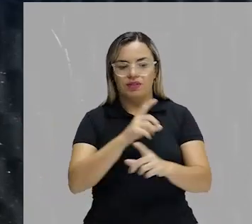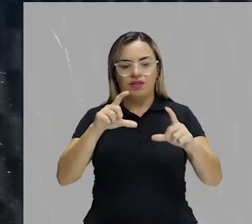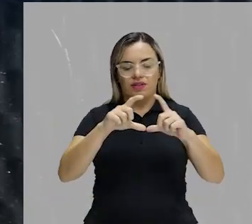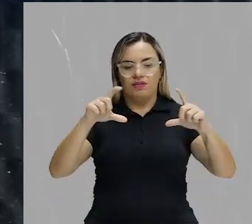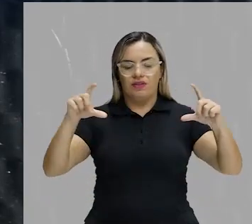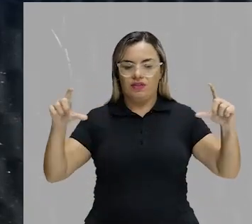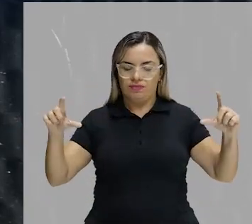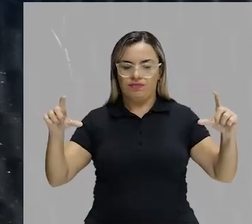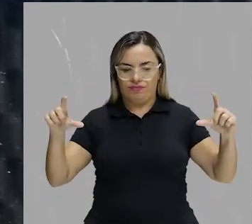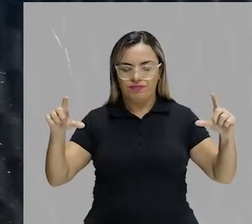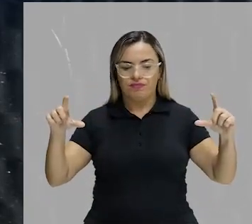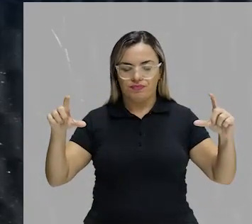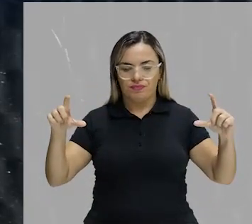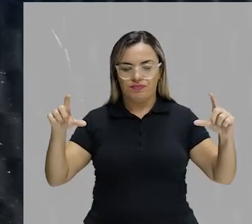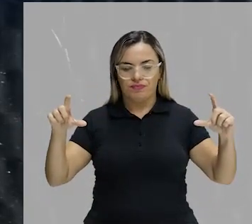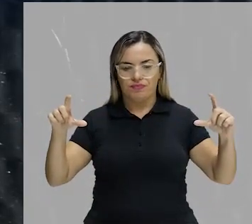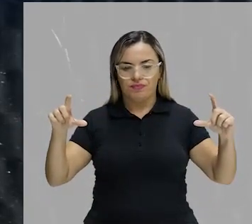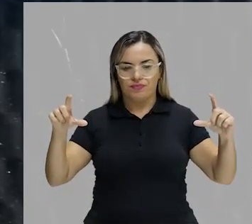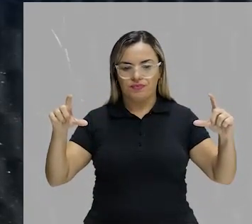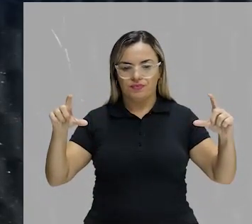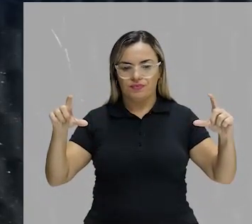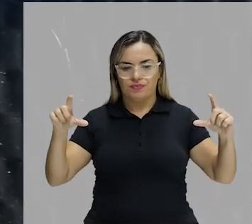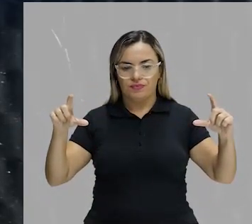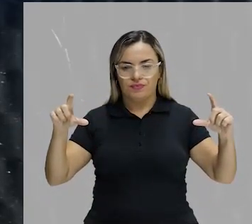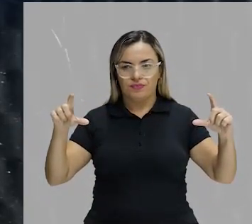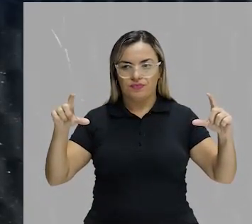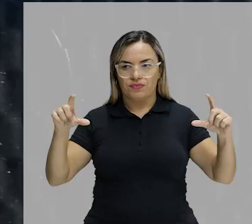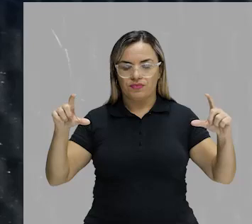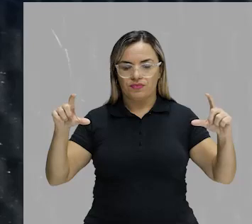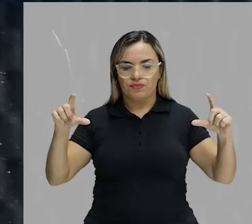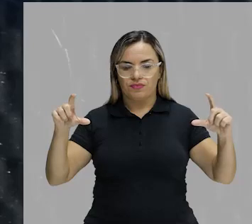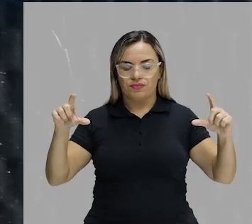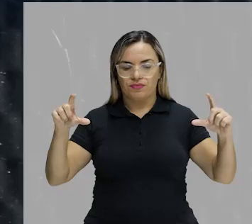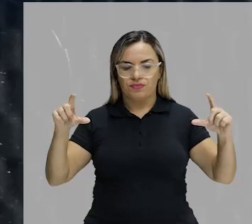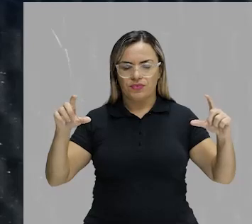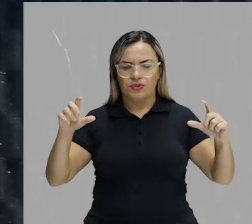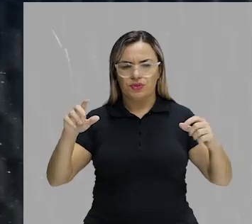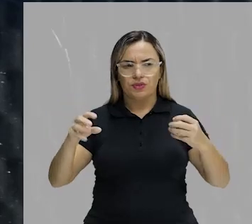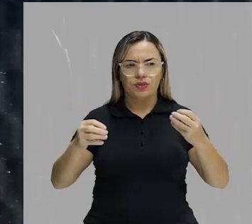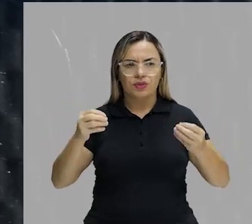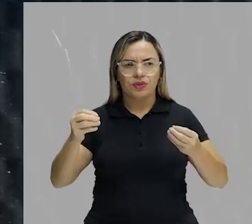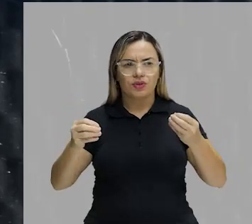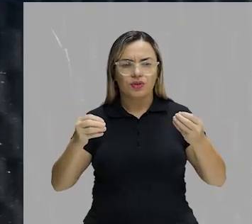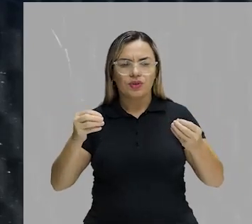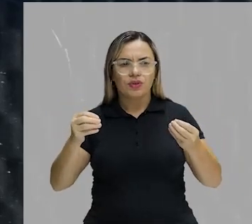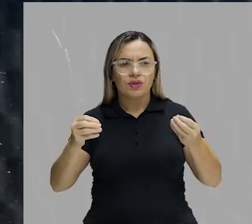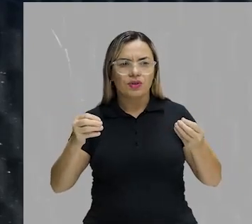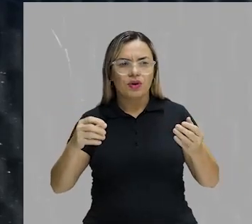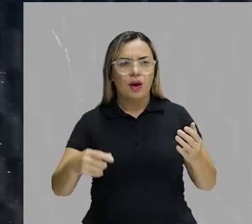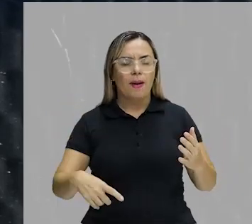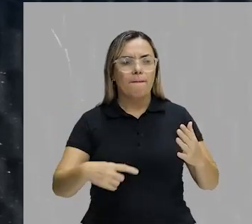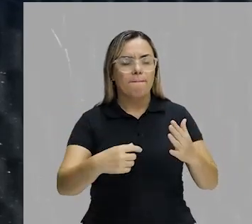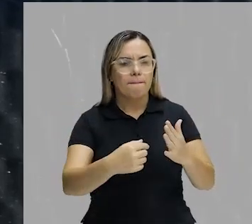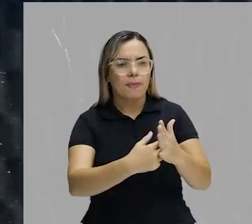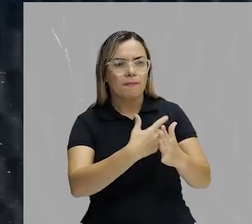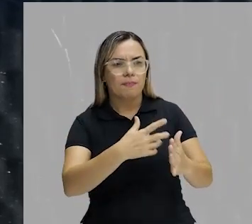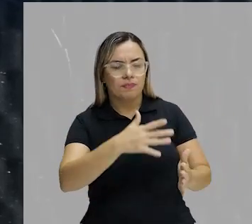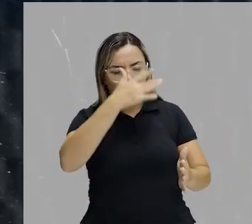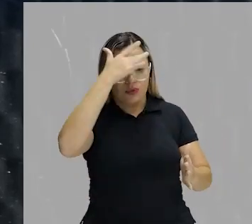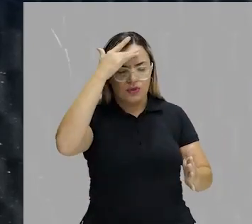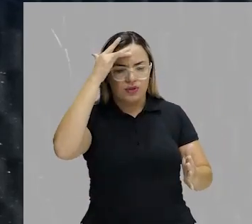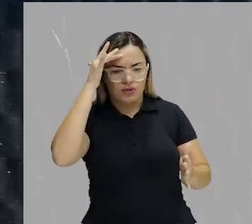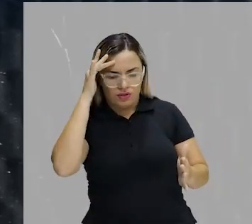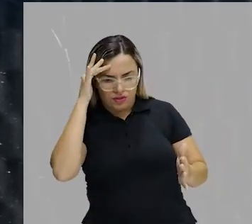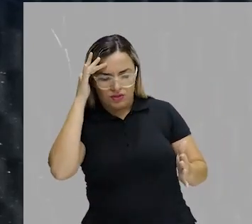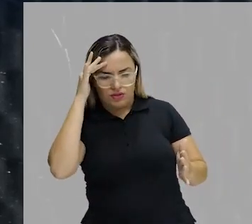pergunta. E não põe um ponto de exclamação, não põe um ponto de interrogação. Eu não sei se ele está